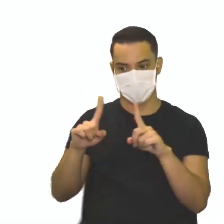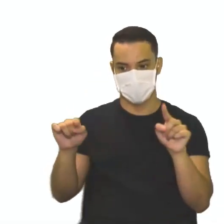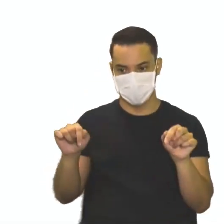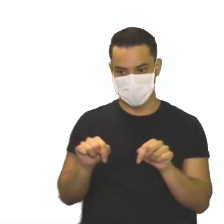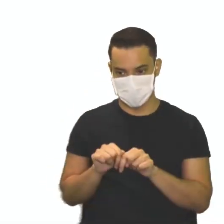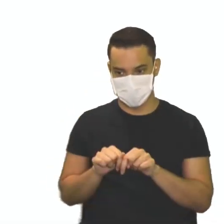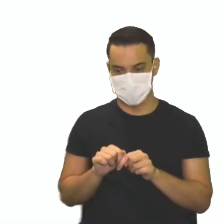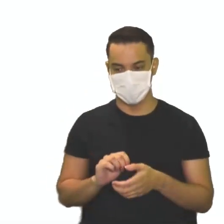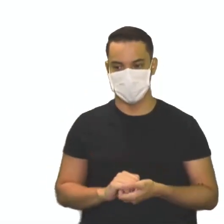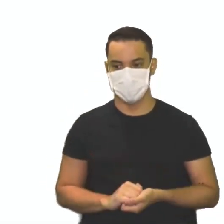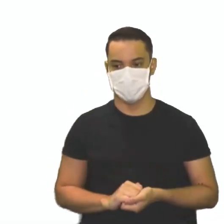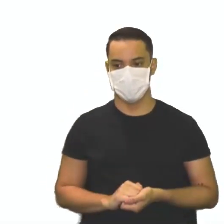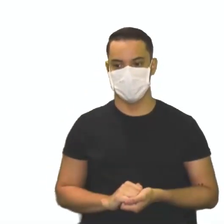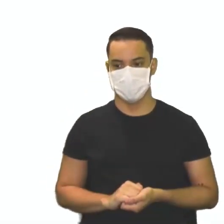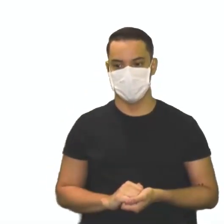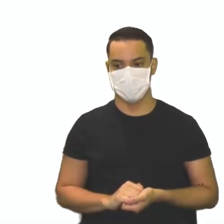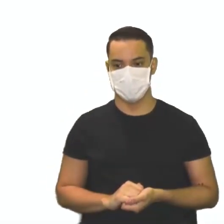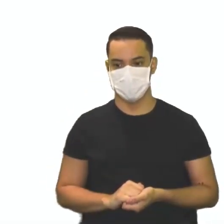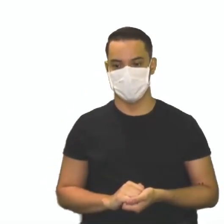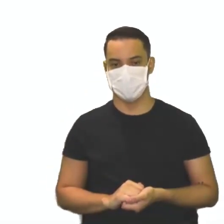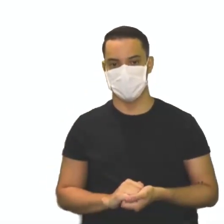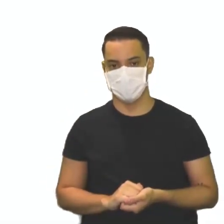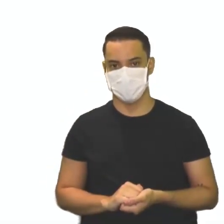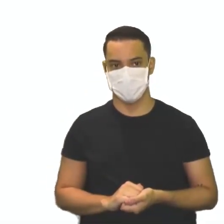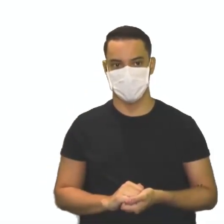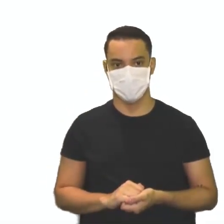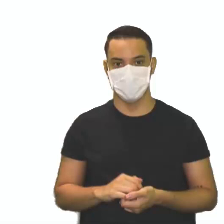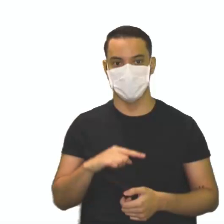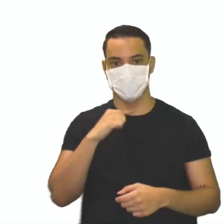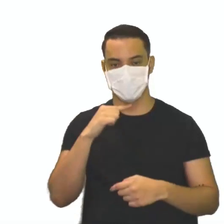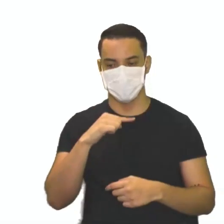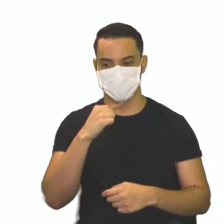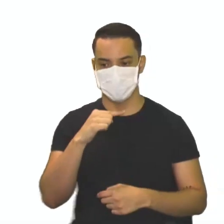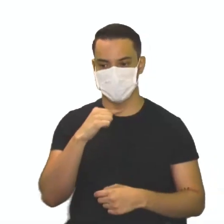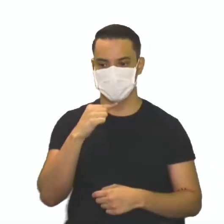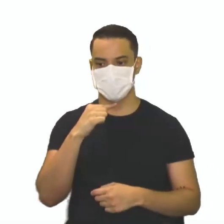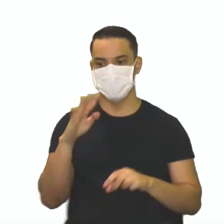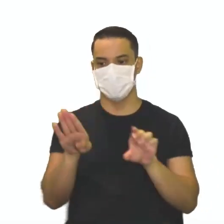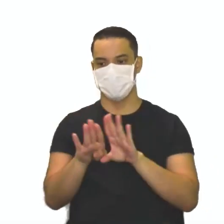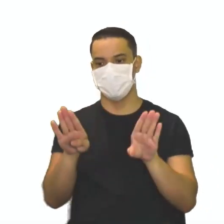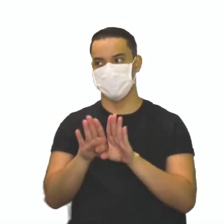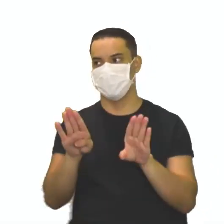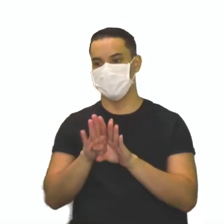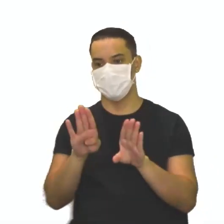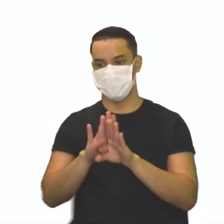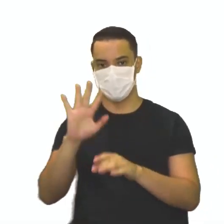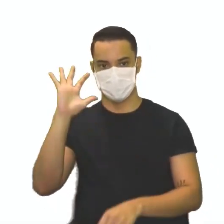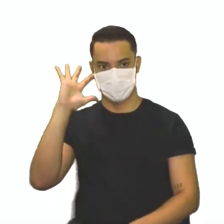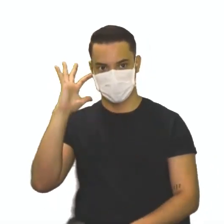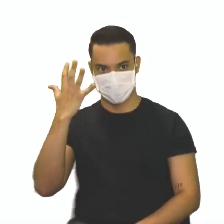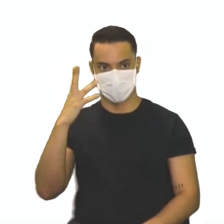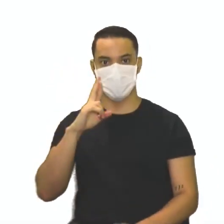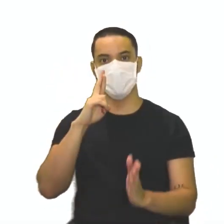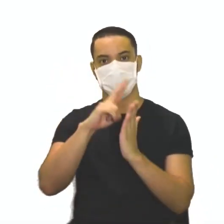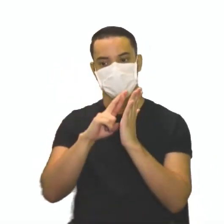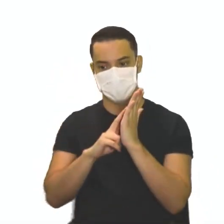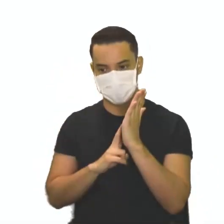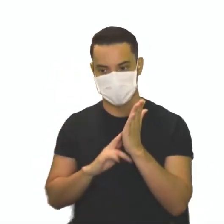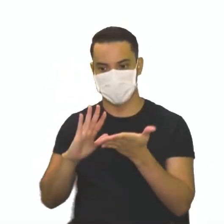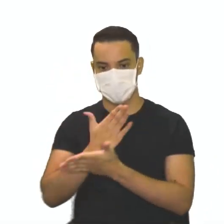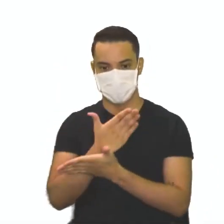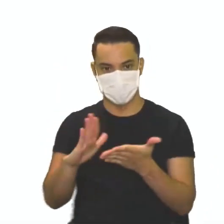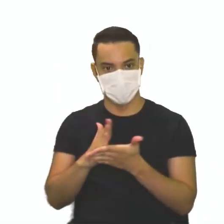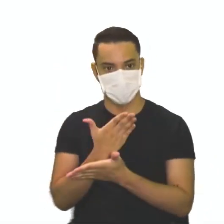sala, onde nós vamos tirar as nossas dúvidas e resolver exercícios.